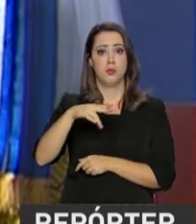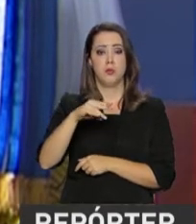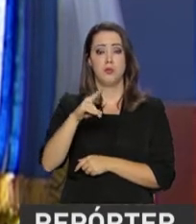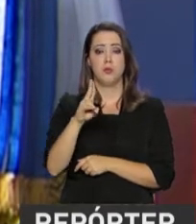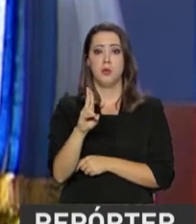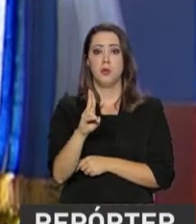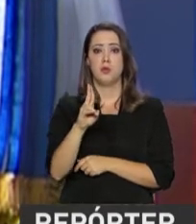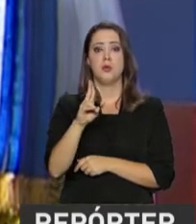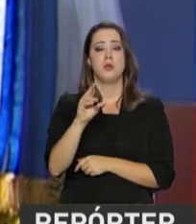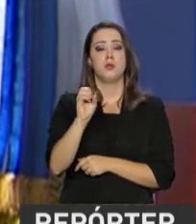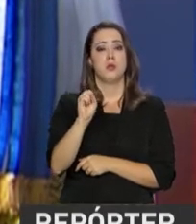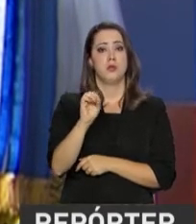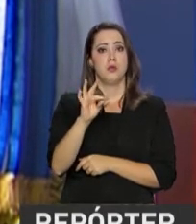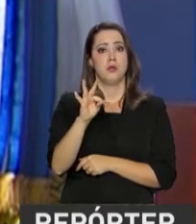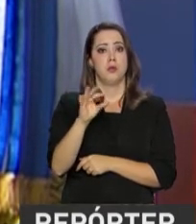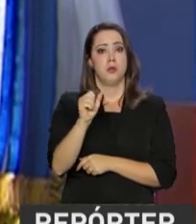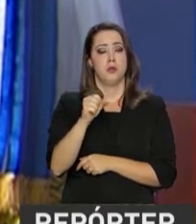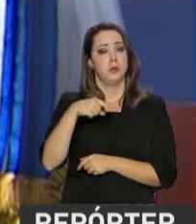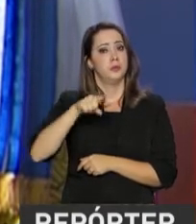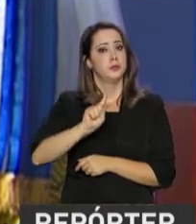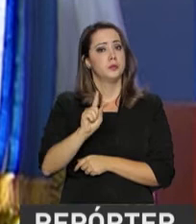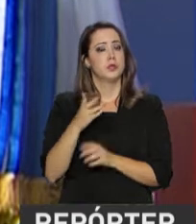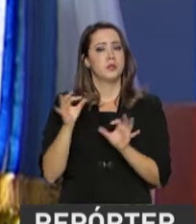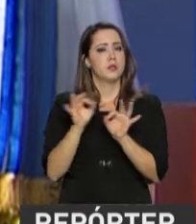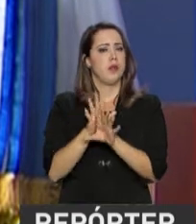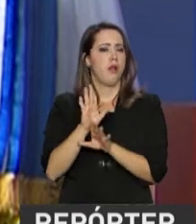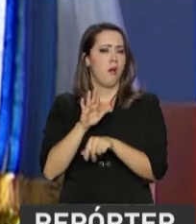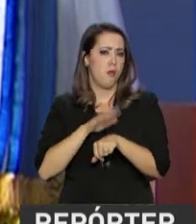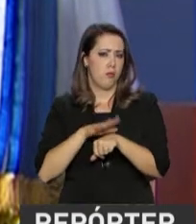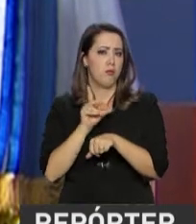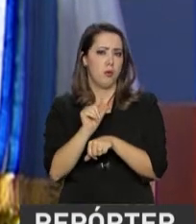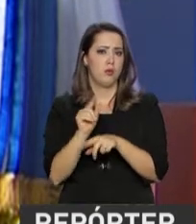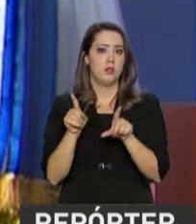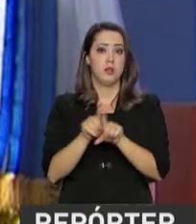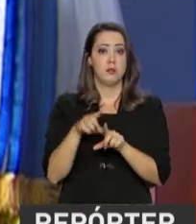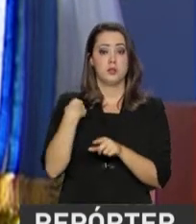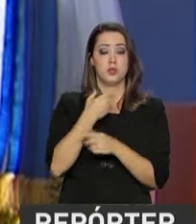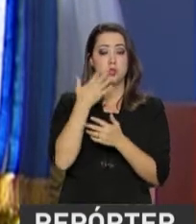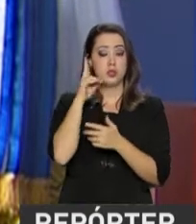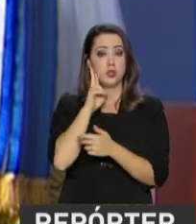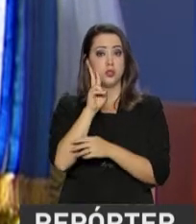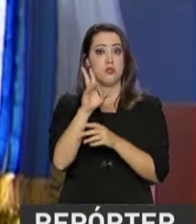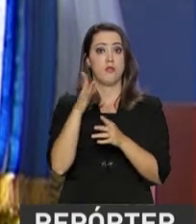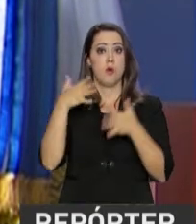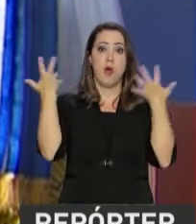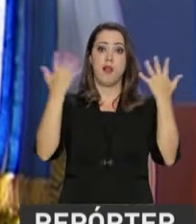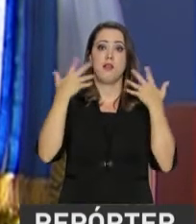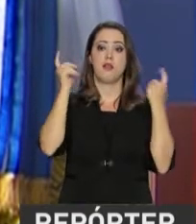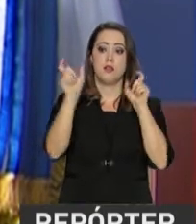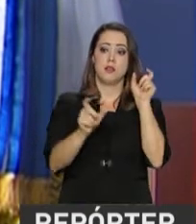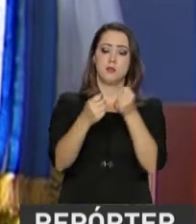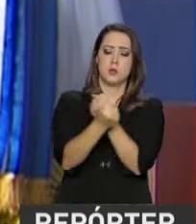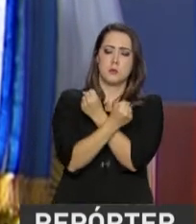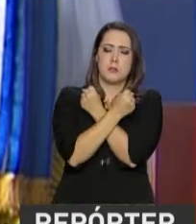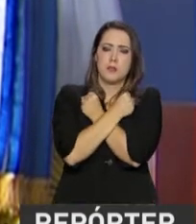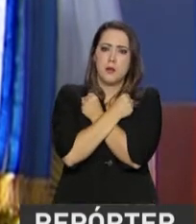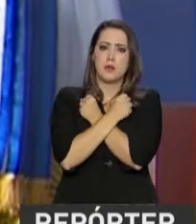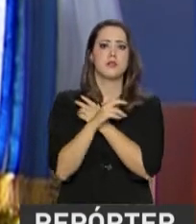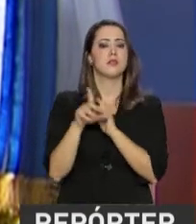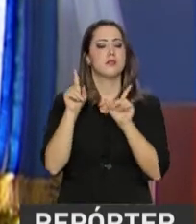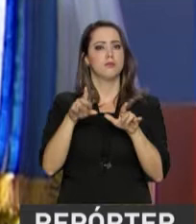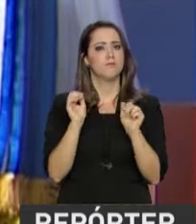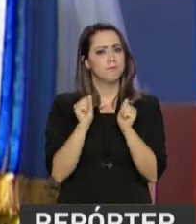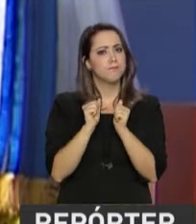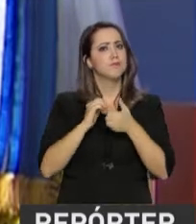vídeo que a alegria daqueles que abraçavam os militares brasileiros o abraço fraterno